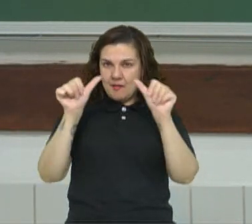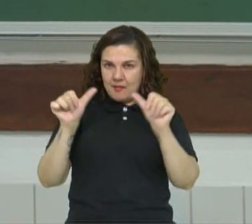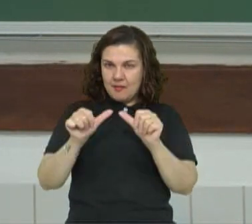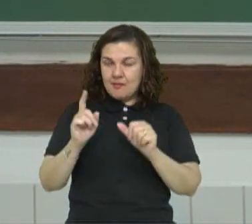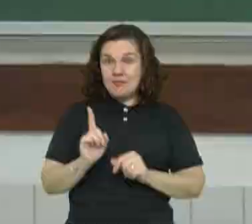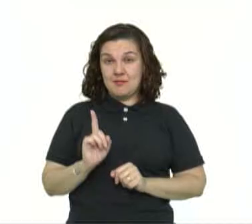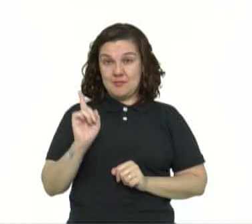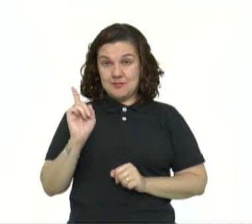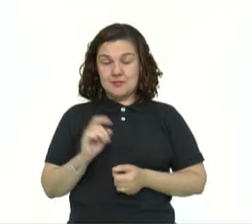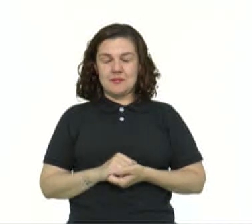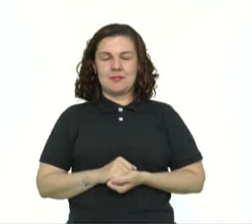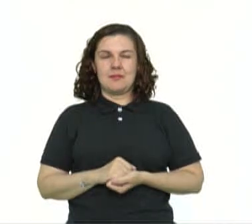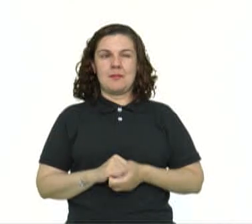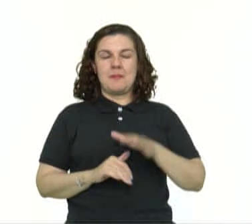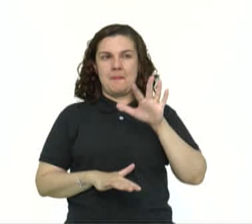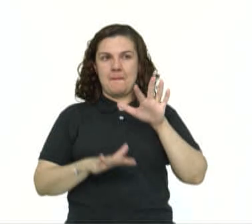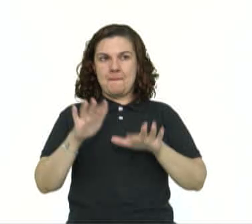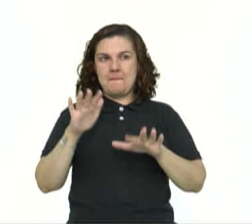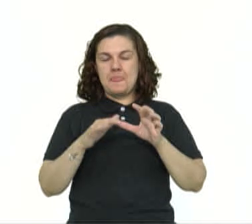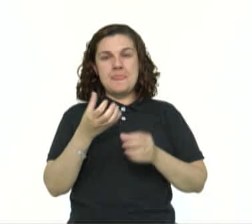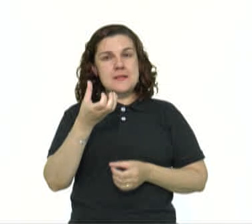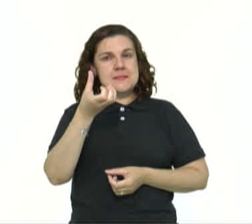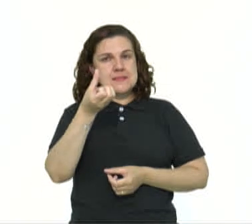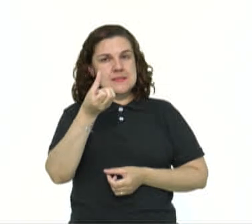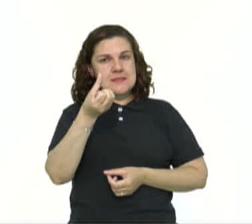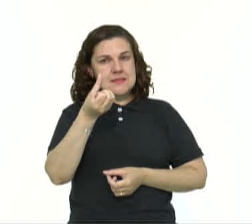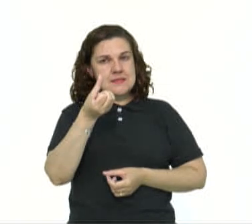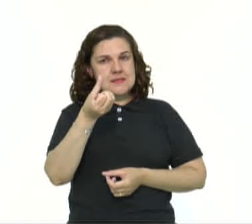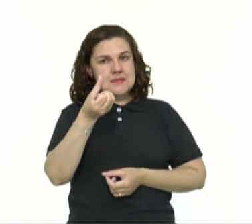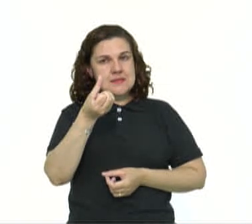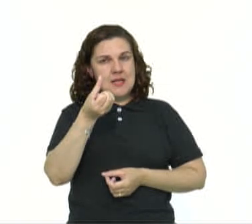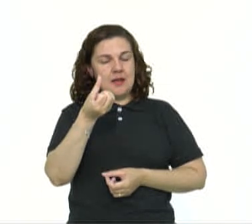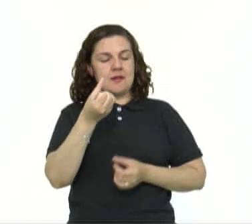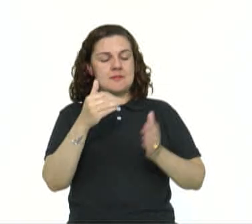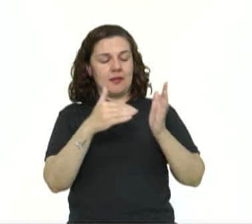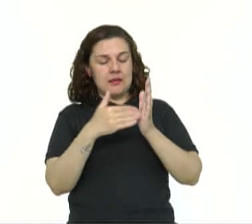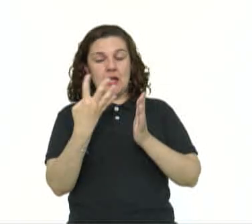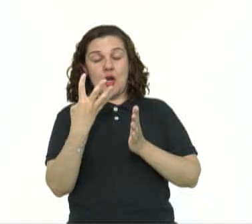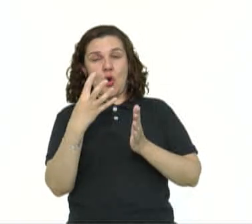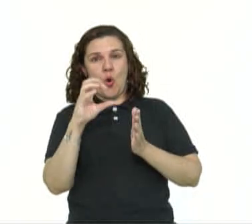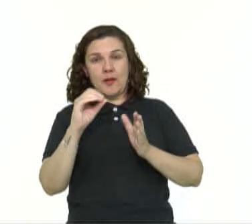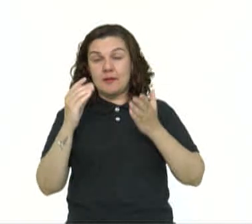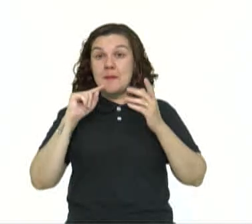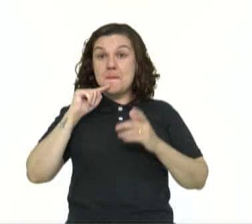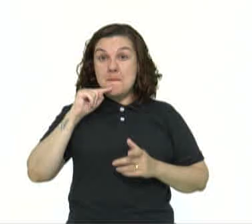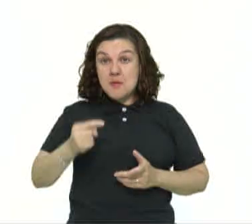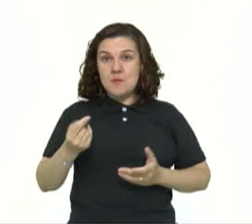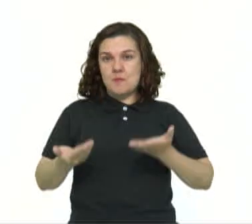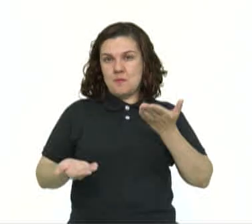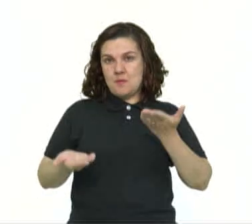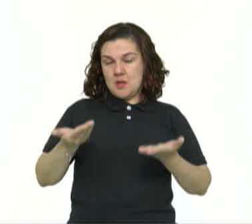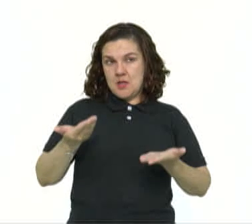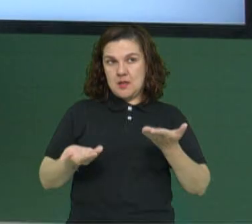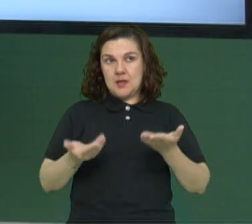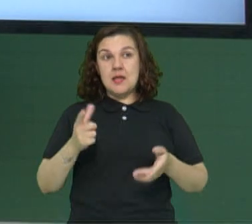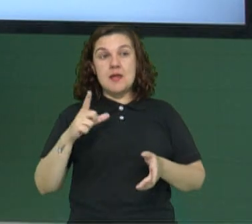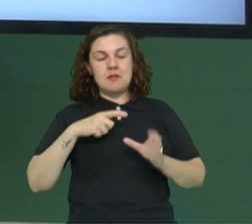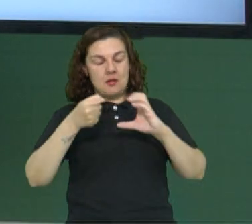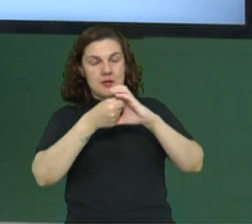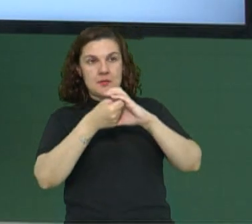dessa aqui, ela tem entre de 6 a 40 toneladas. E tem as